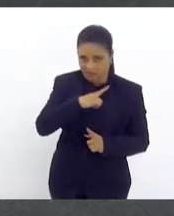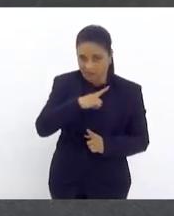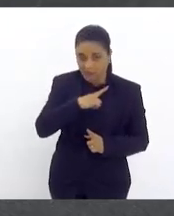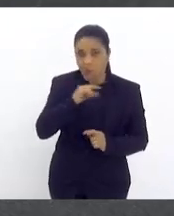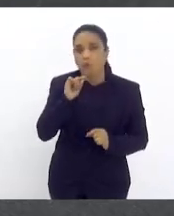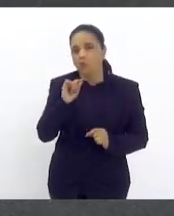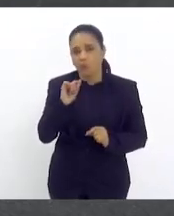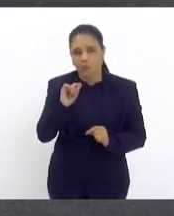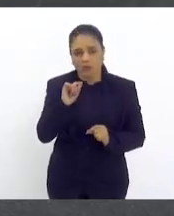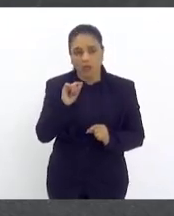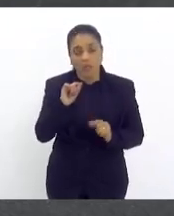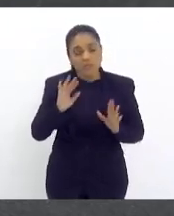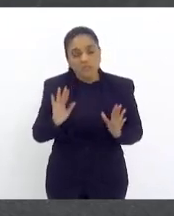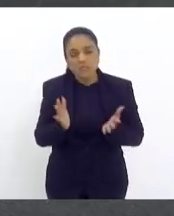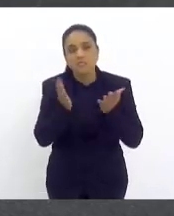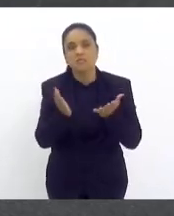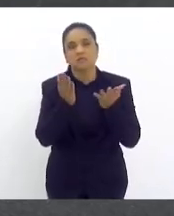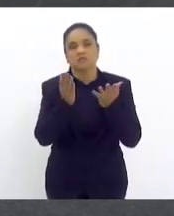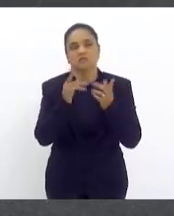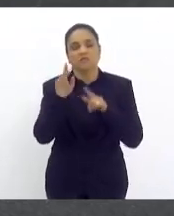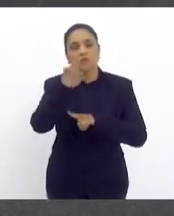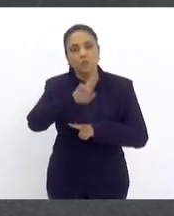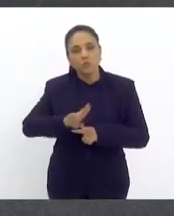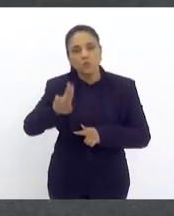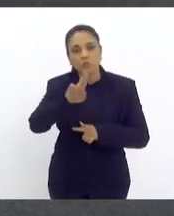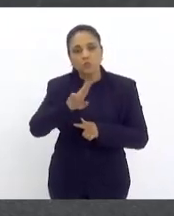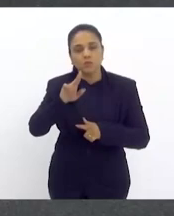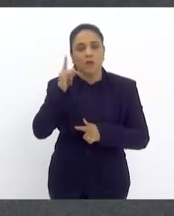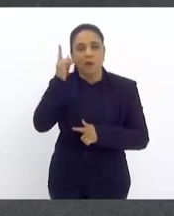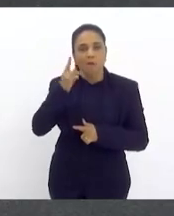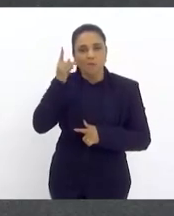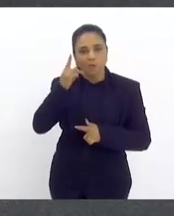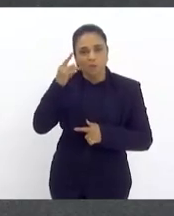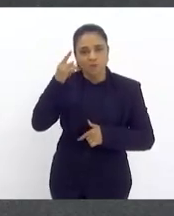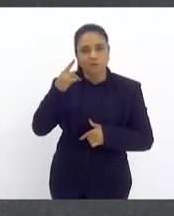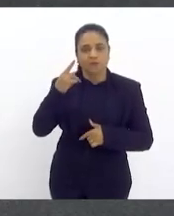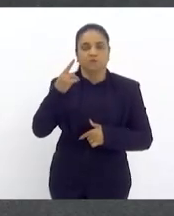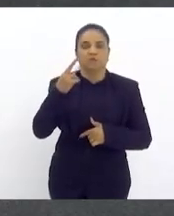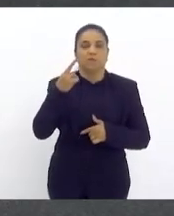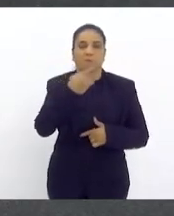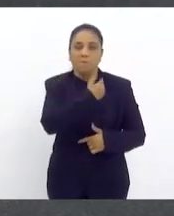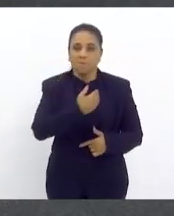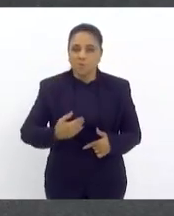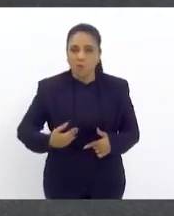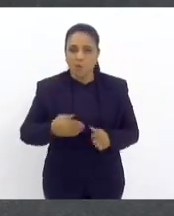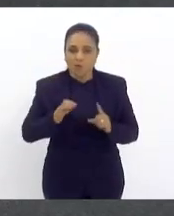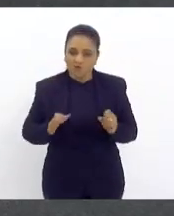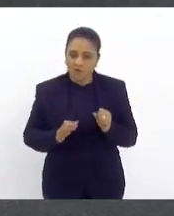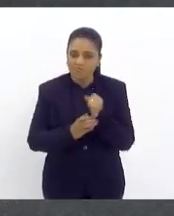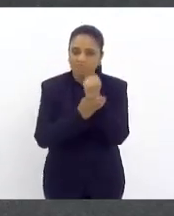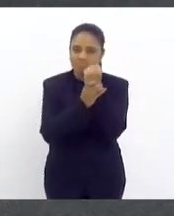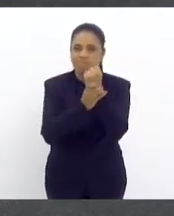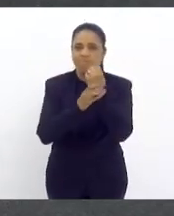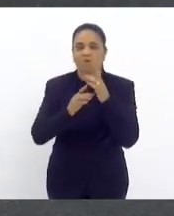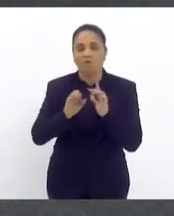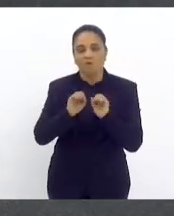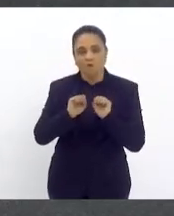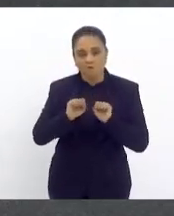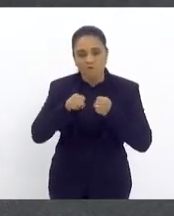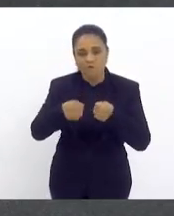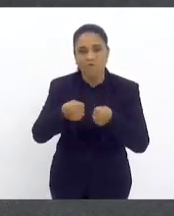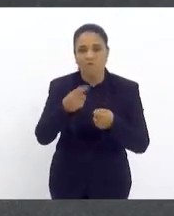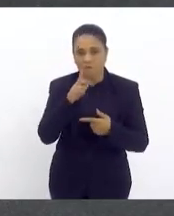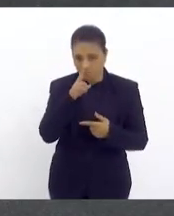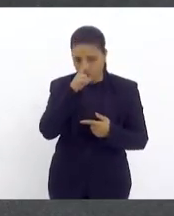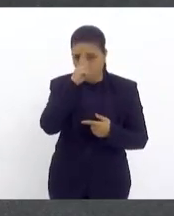é incentive e utilize a política pública da melhor forma para fortalecer Sobretudo